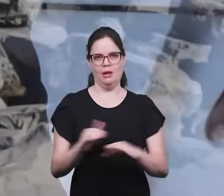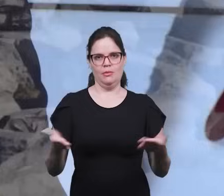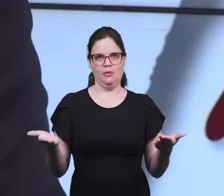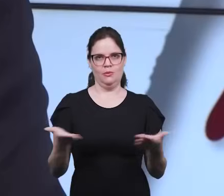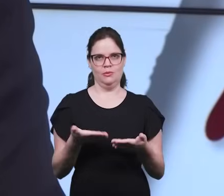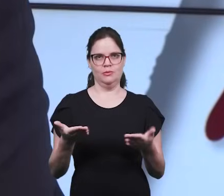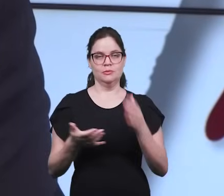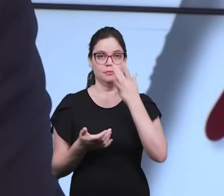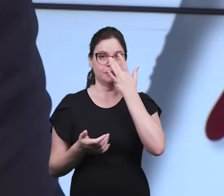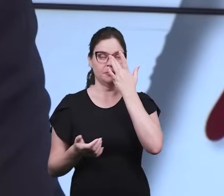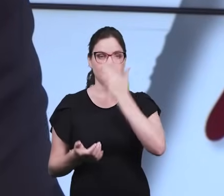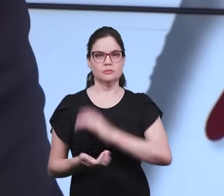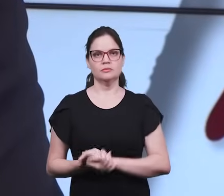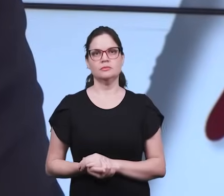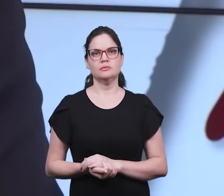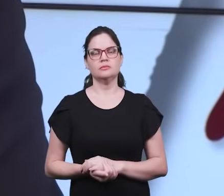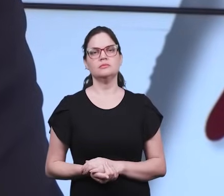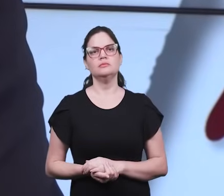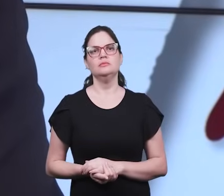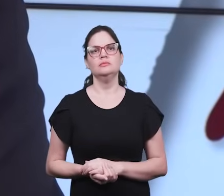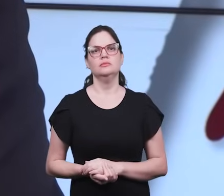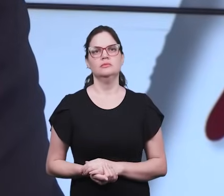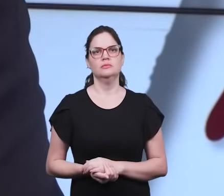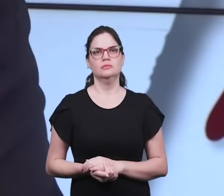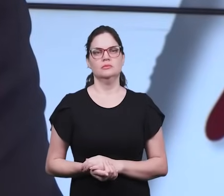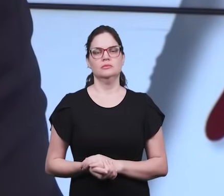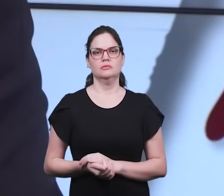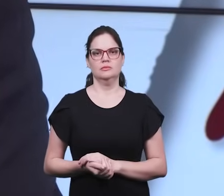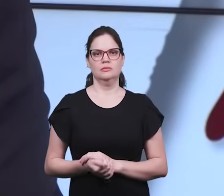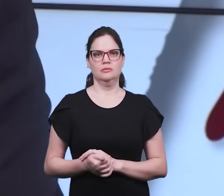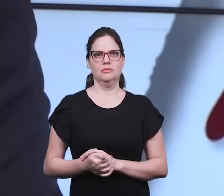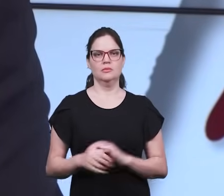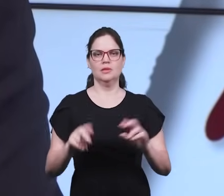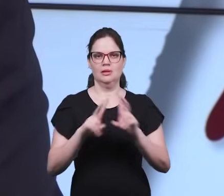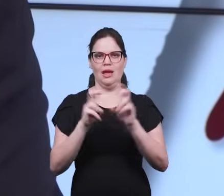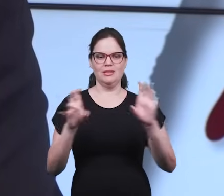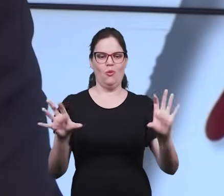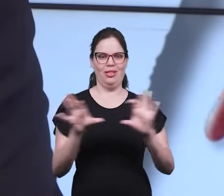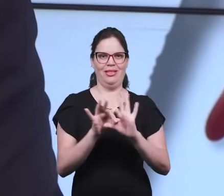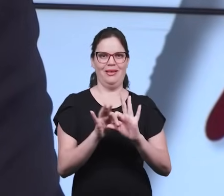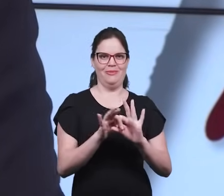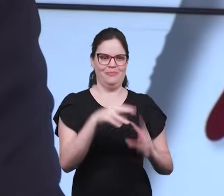Pérgamo. Esse período de Pérgamo, ou seja, esse casamento.